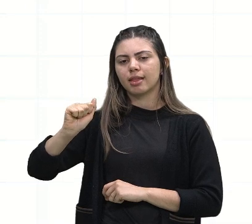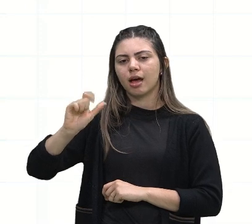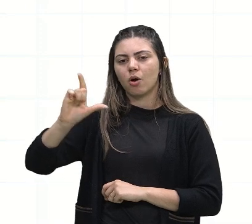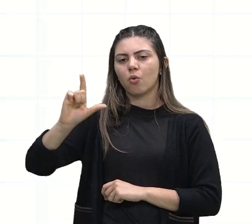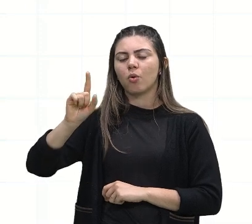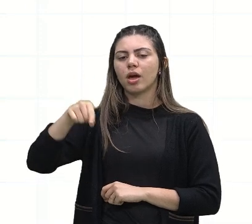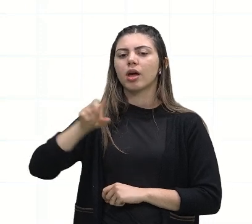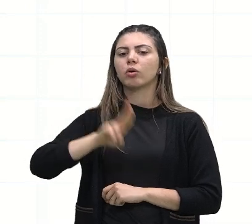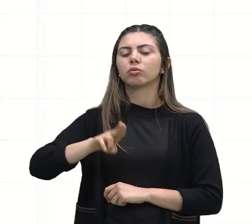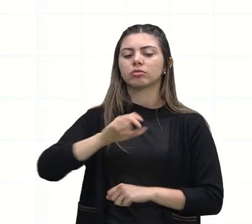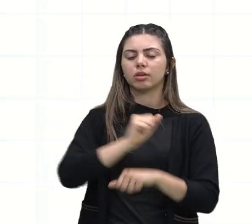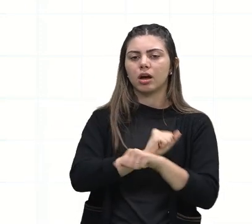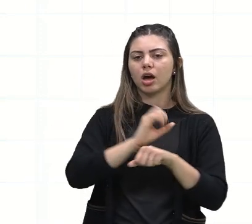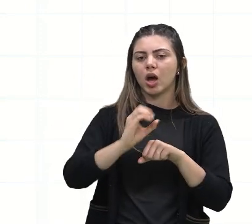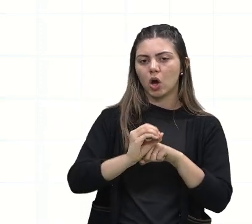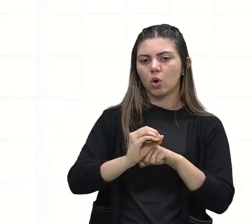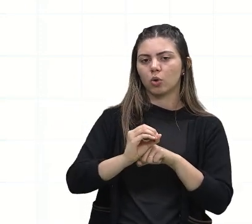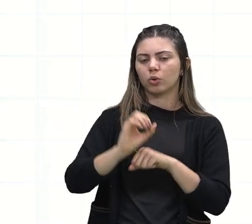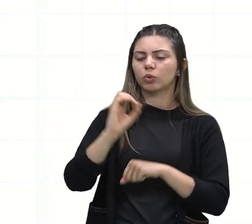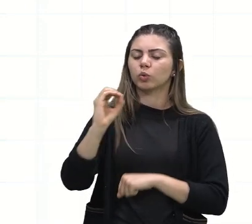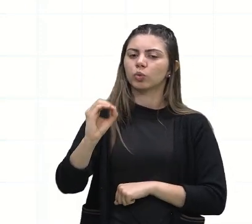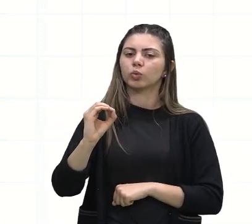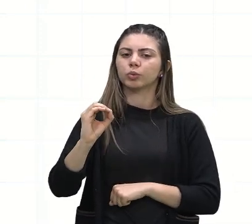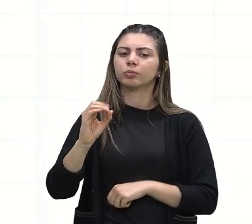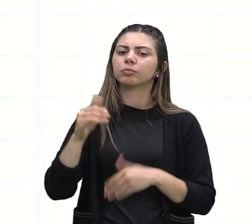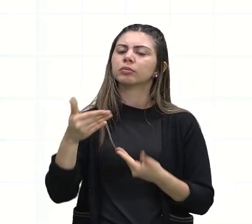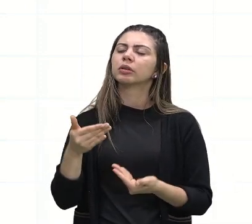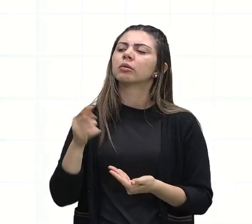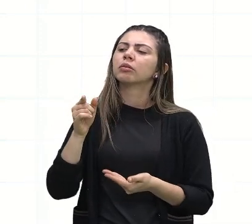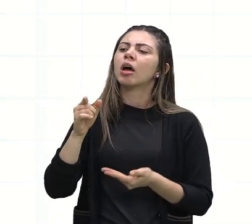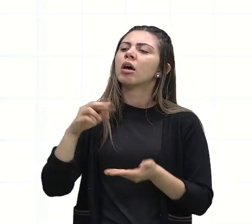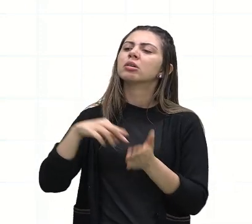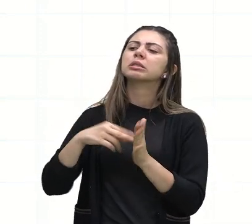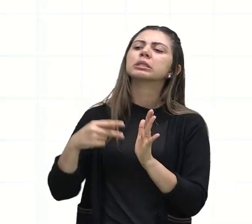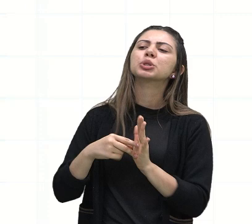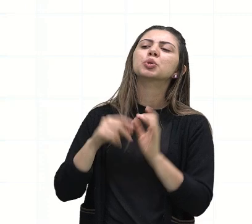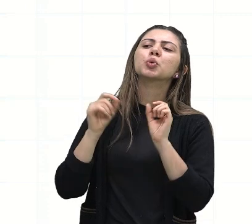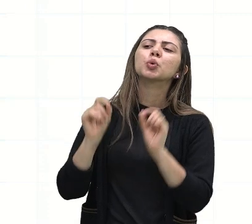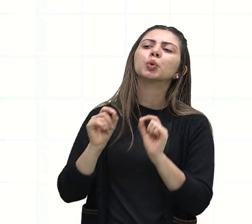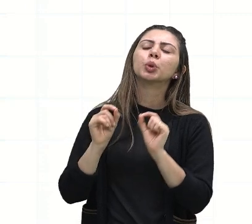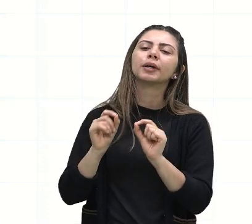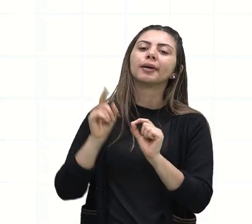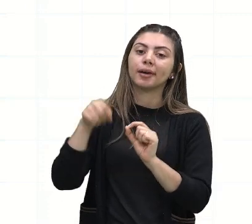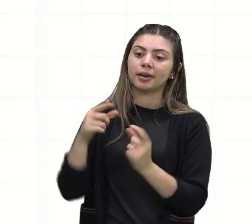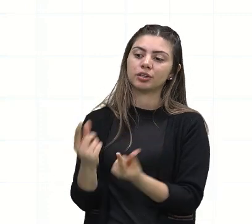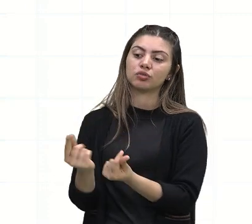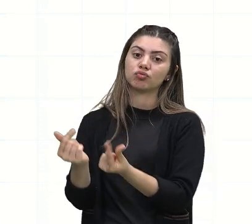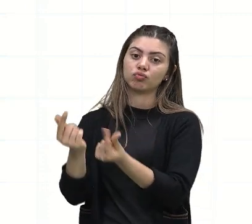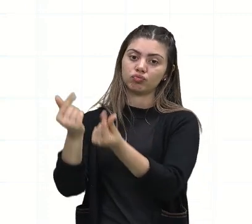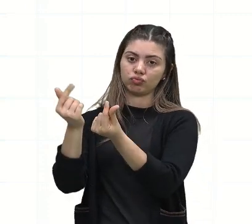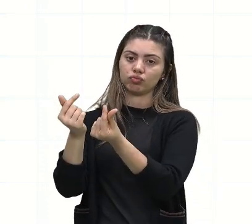masculino. Então, aqui está o sentido de quê? De